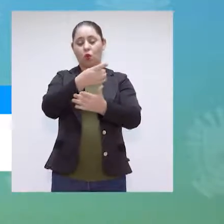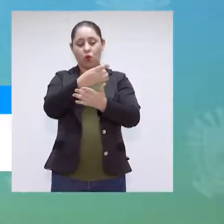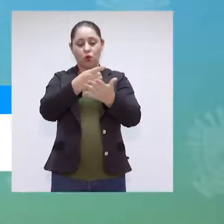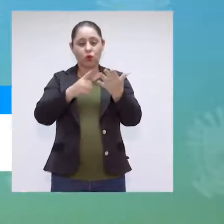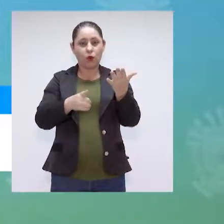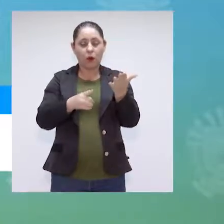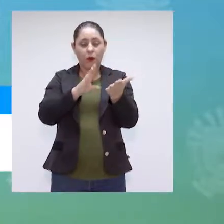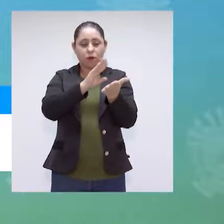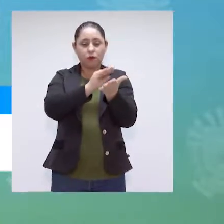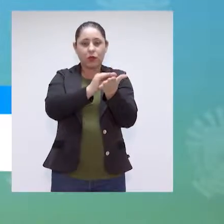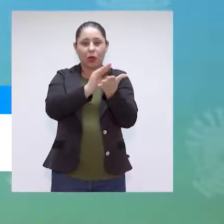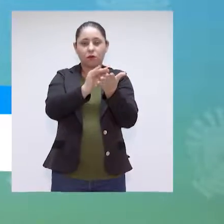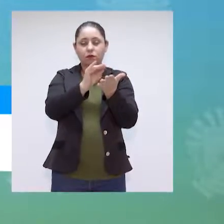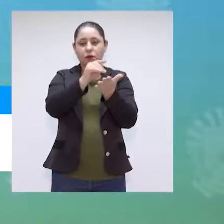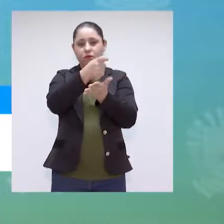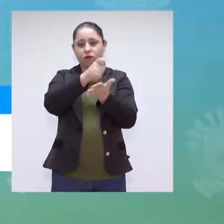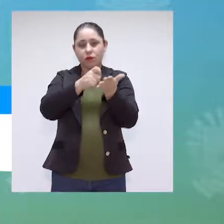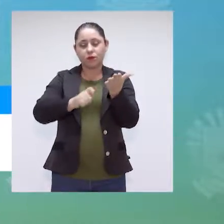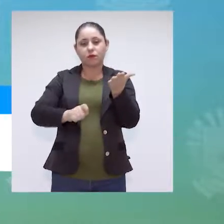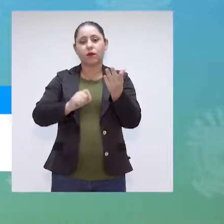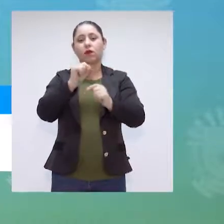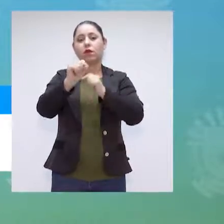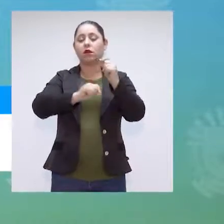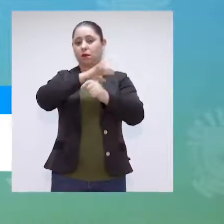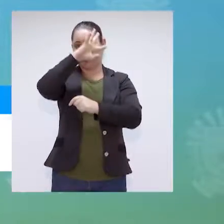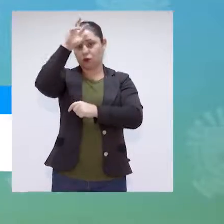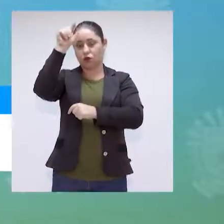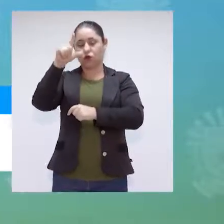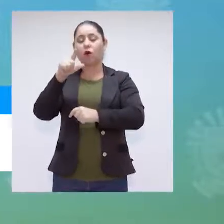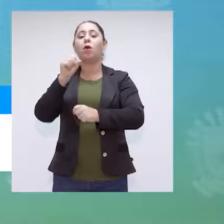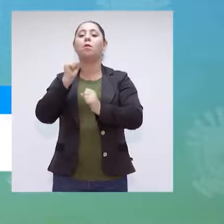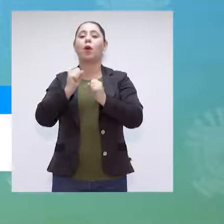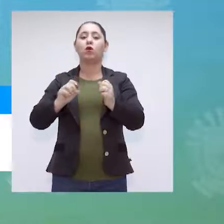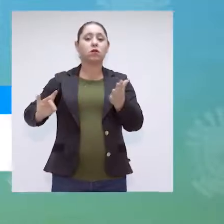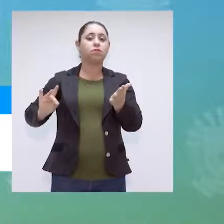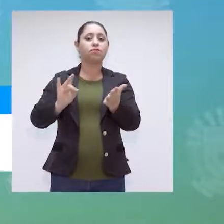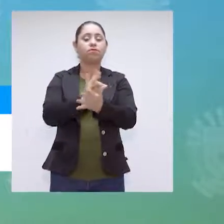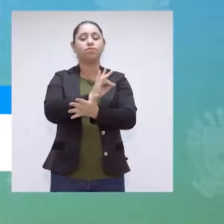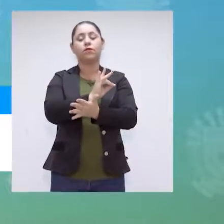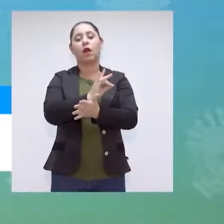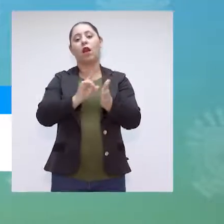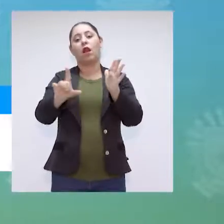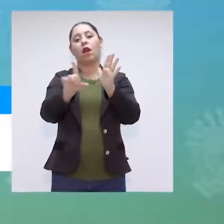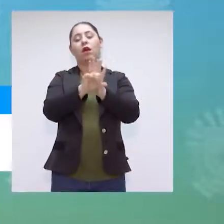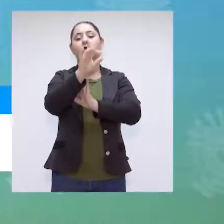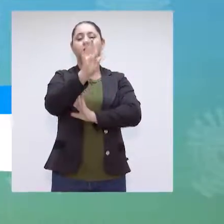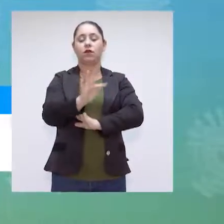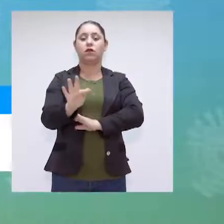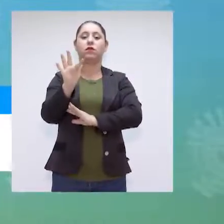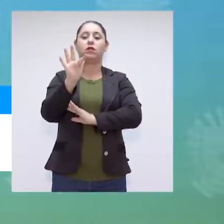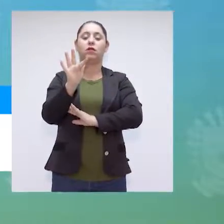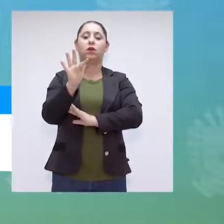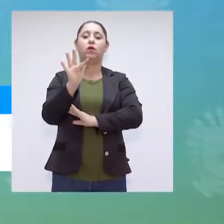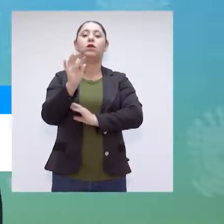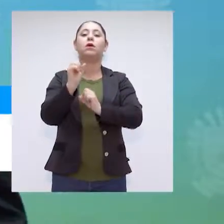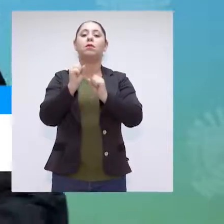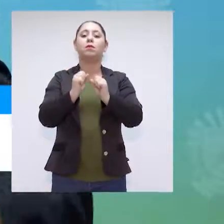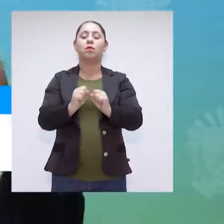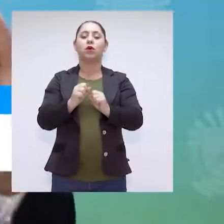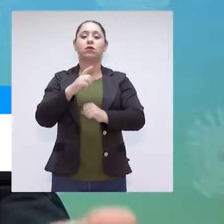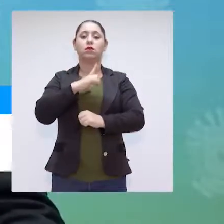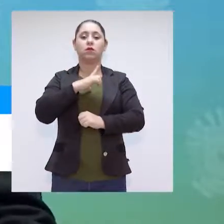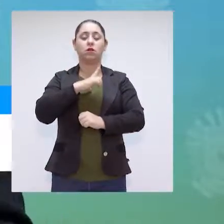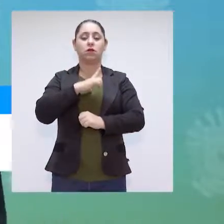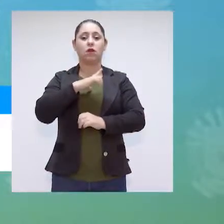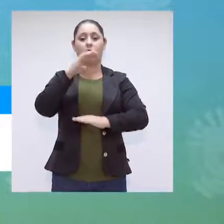documento, né, uma minuta, para que Mato Grosso do Sul possa regulamentar esta lei federal